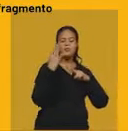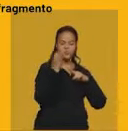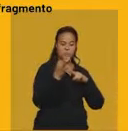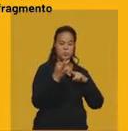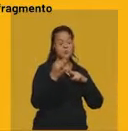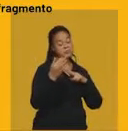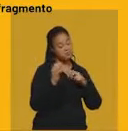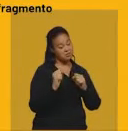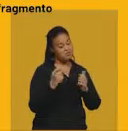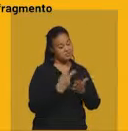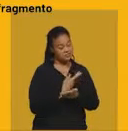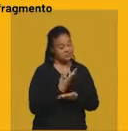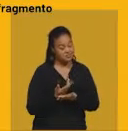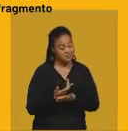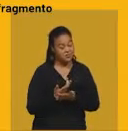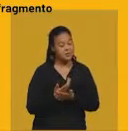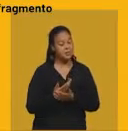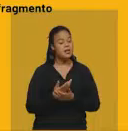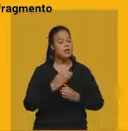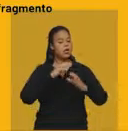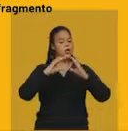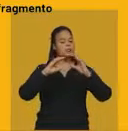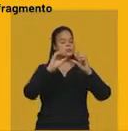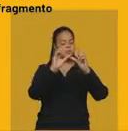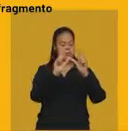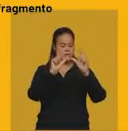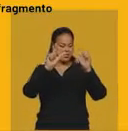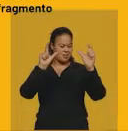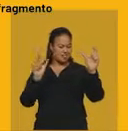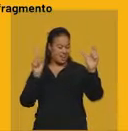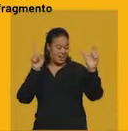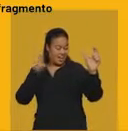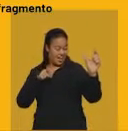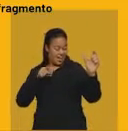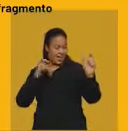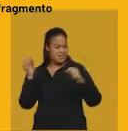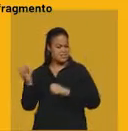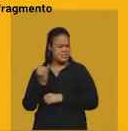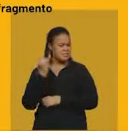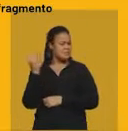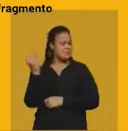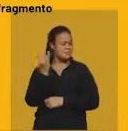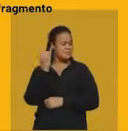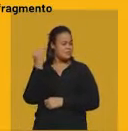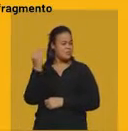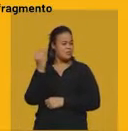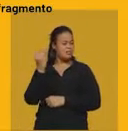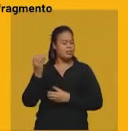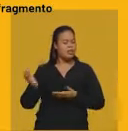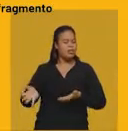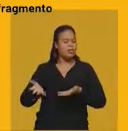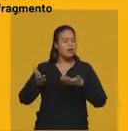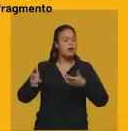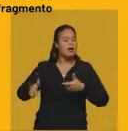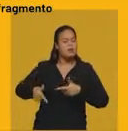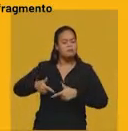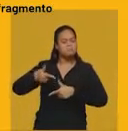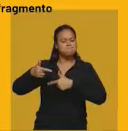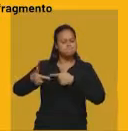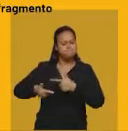que a comunicação assíncrona é um fator ainda mais importante na produtividade da